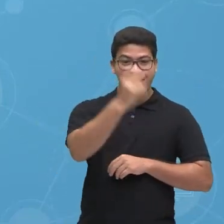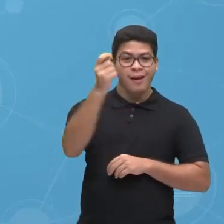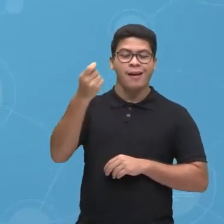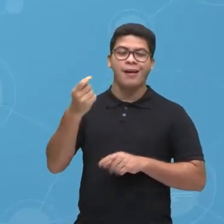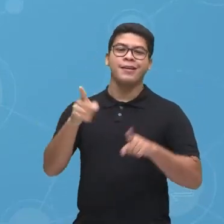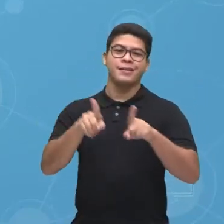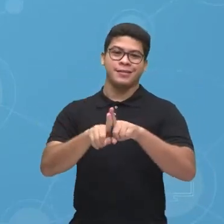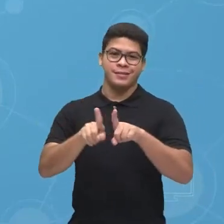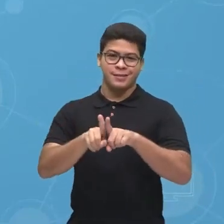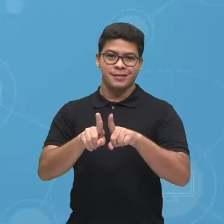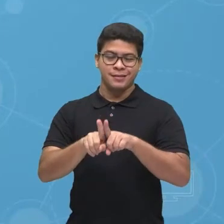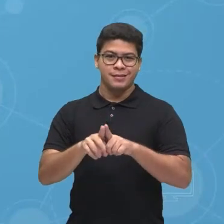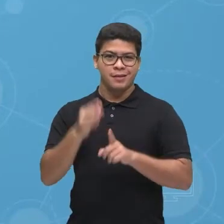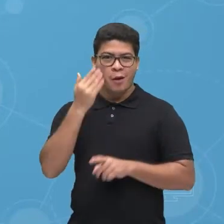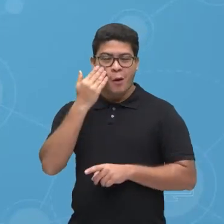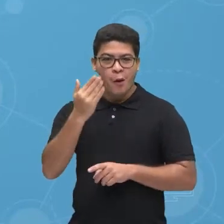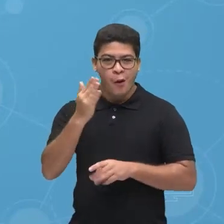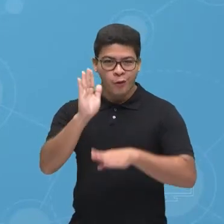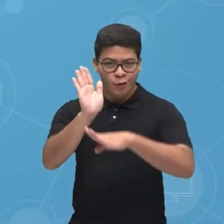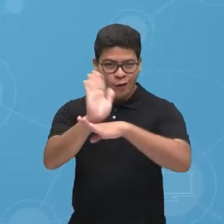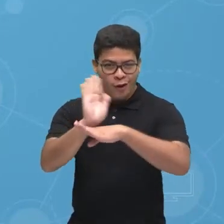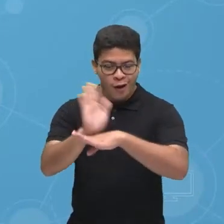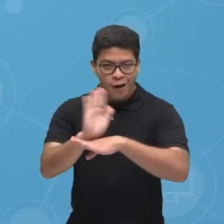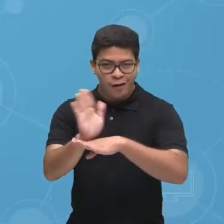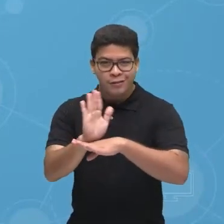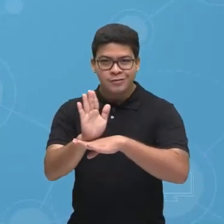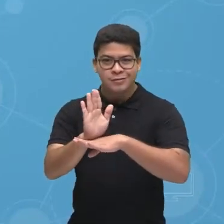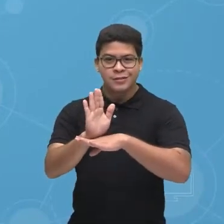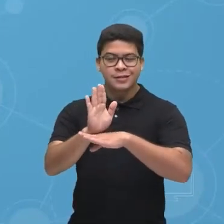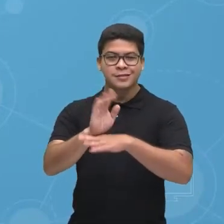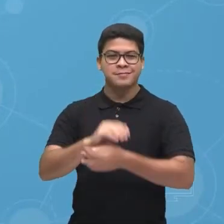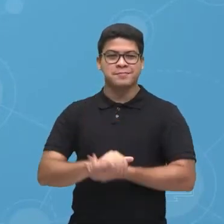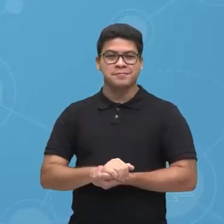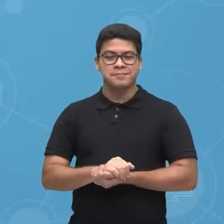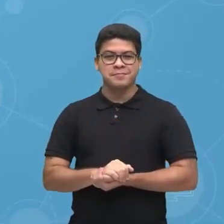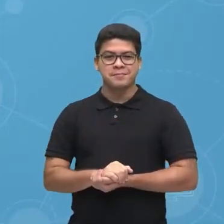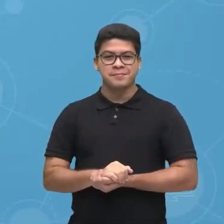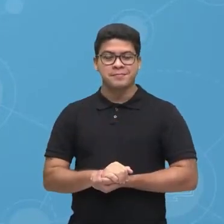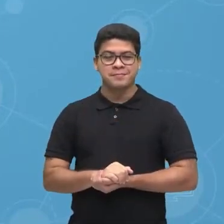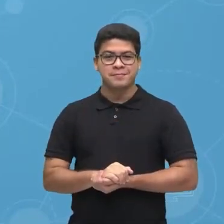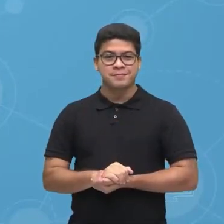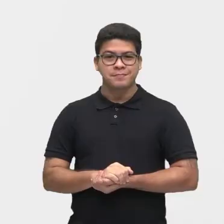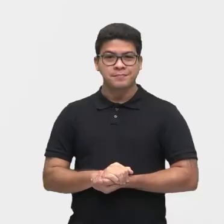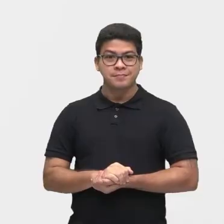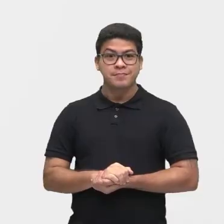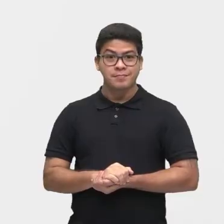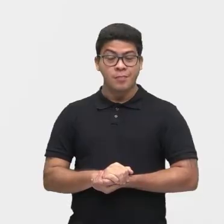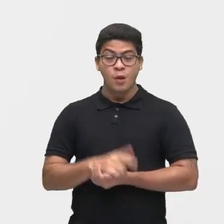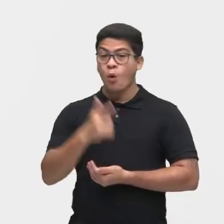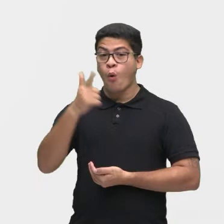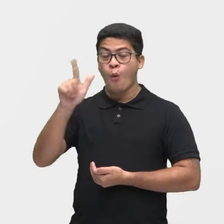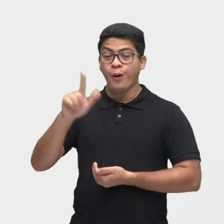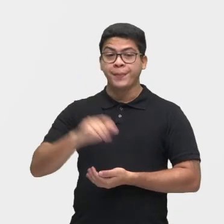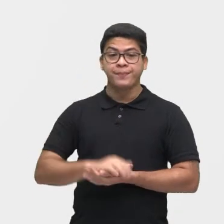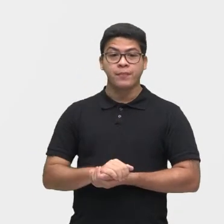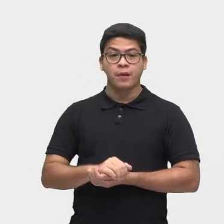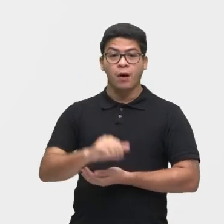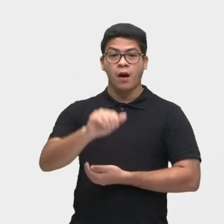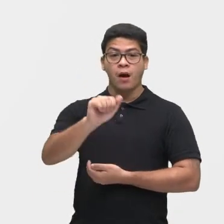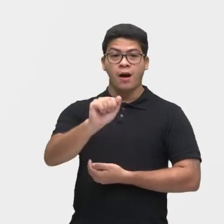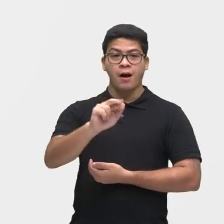Então coloca lá na televisão um vídeo que aparece a menina demonstrando e você faz, tá bom? O próximo aparelho está aí, ó, é o arco,